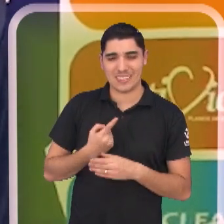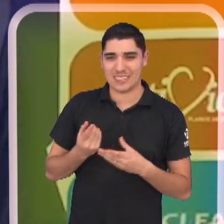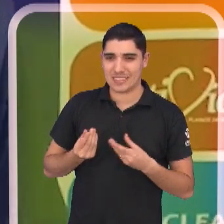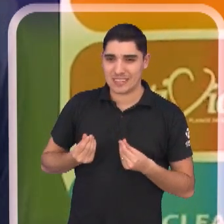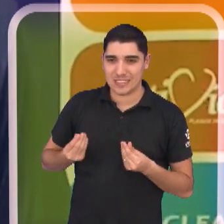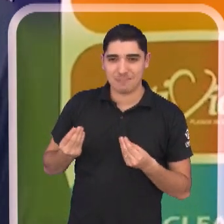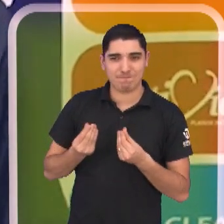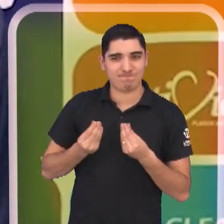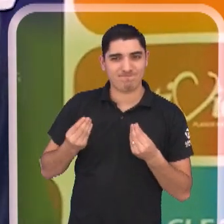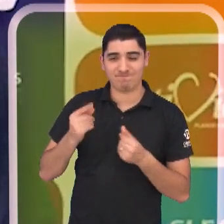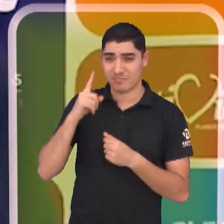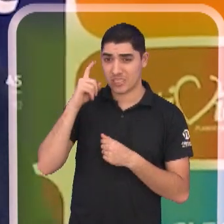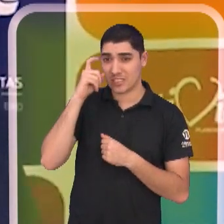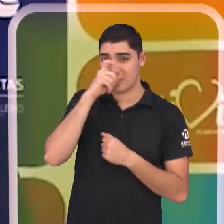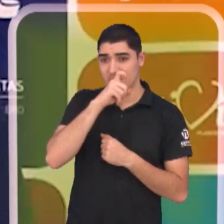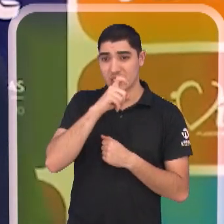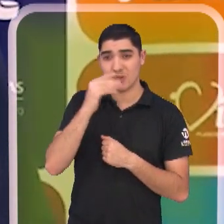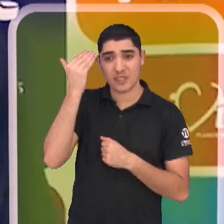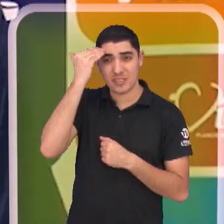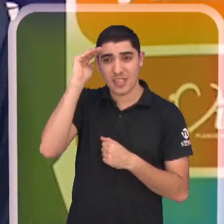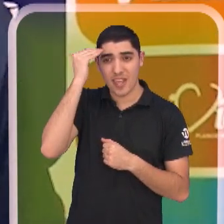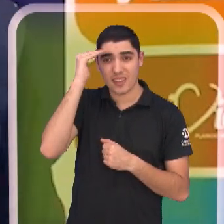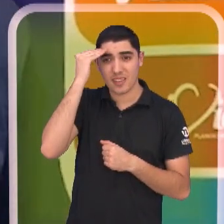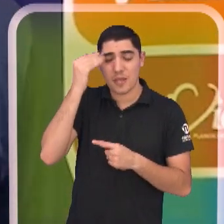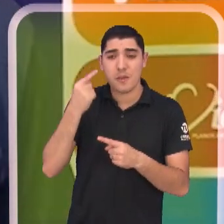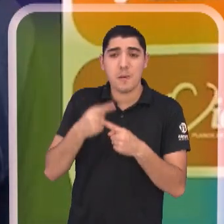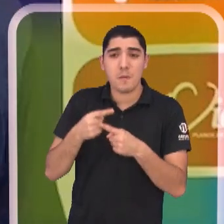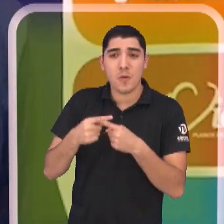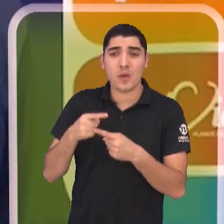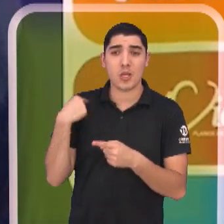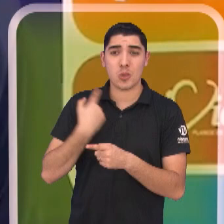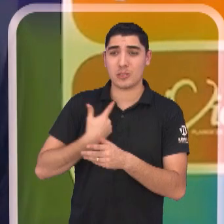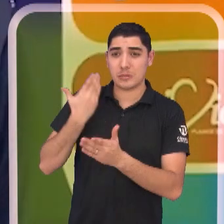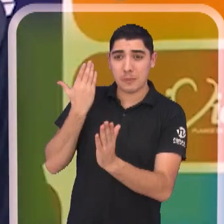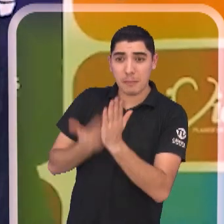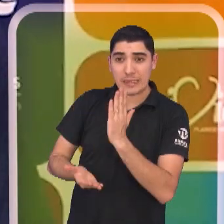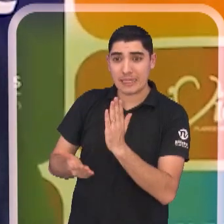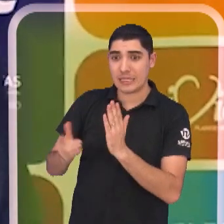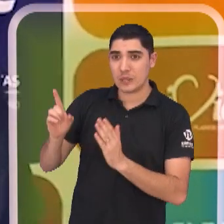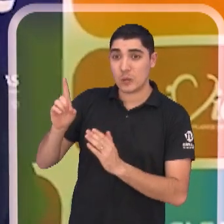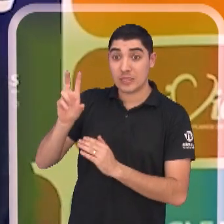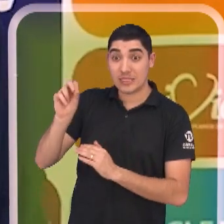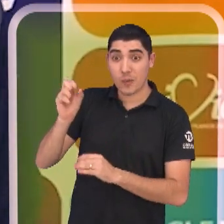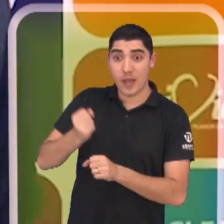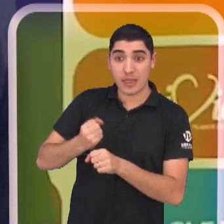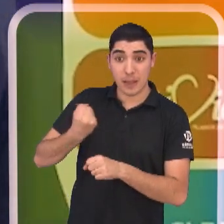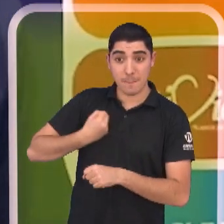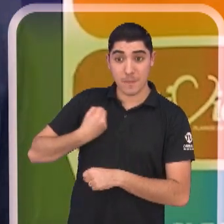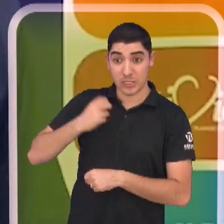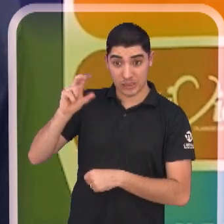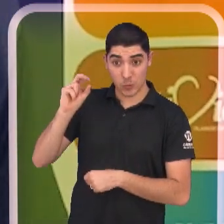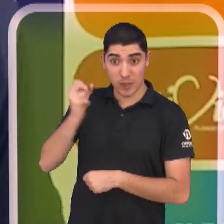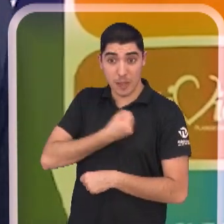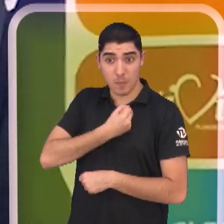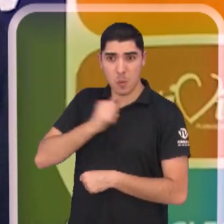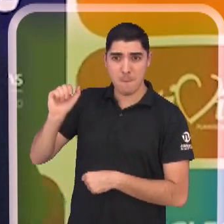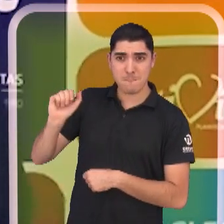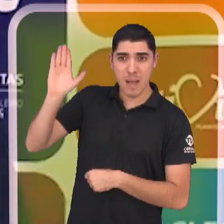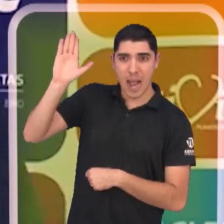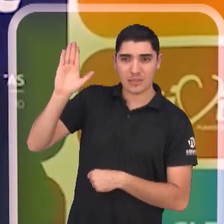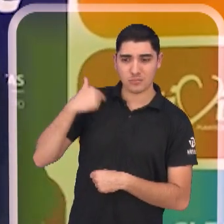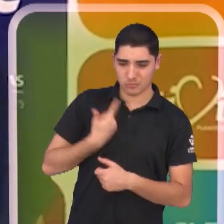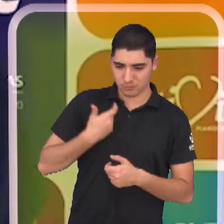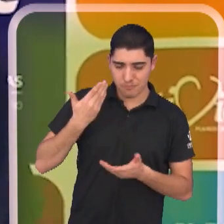difícil para nós superar um jogo desta diferença mas a realidade que não conseguimos jogar do jeito que geralmente